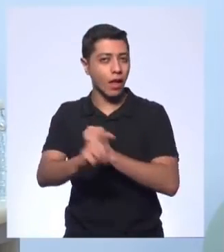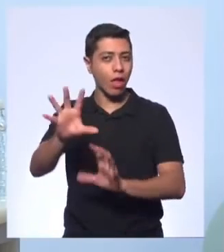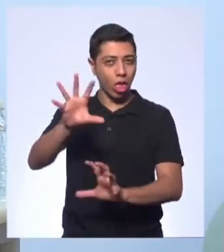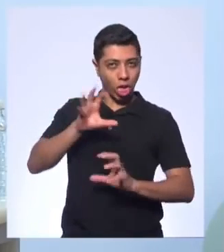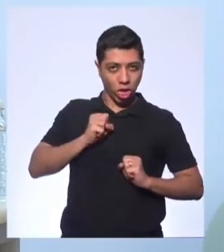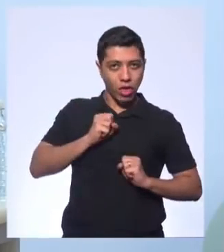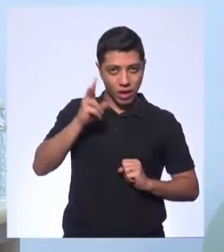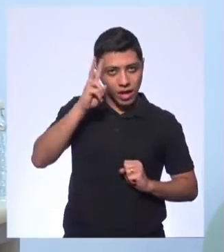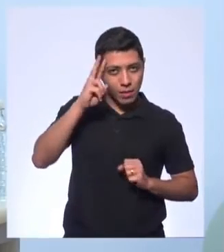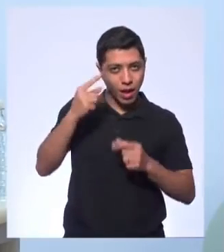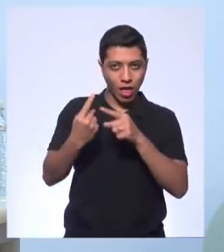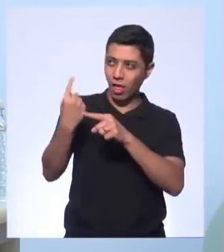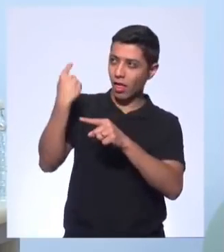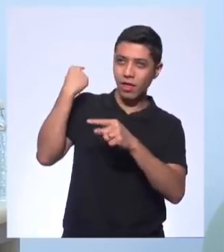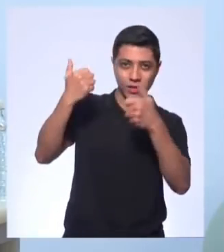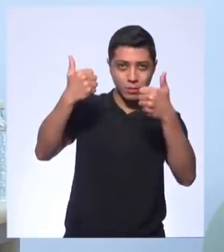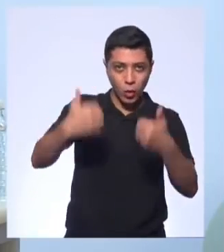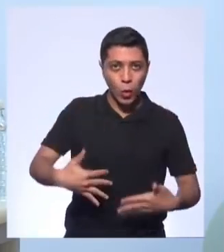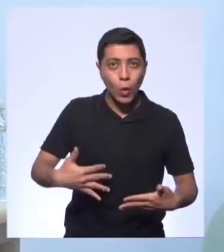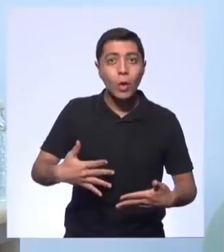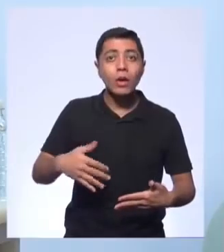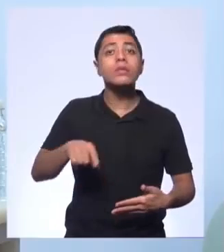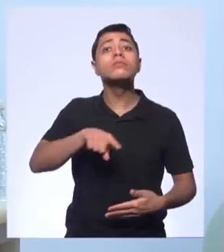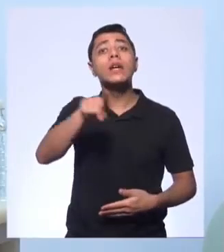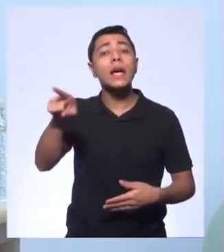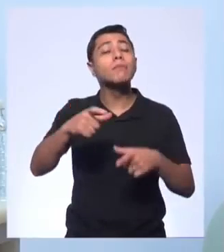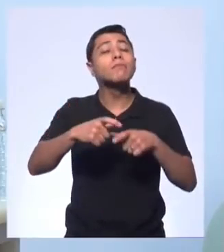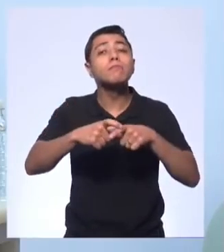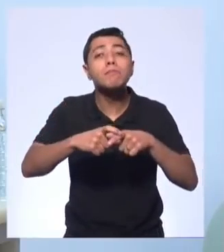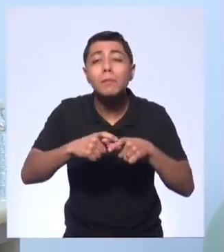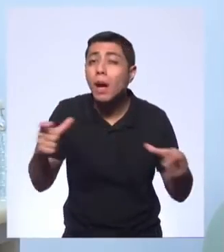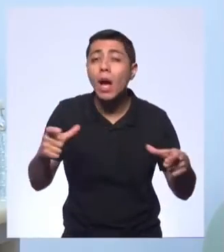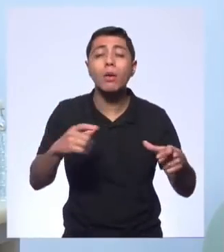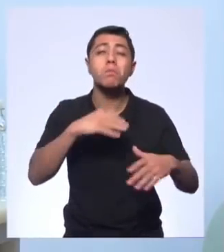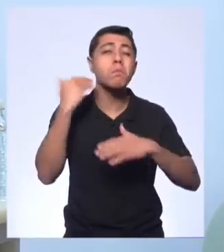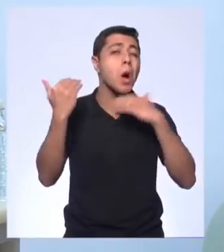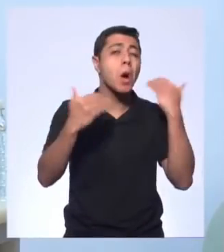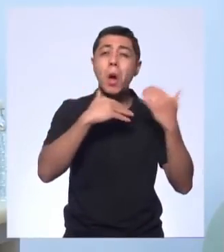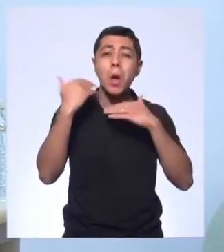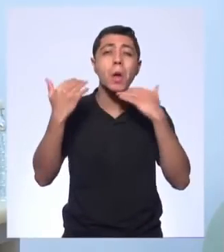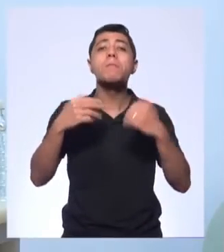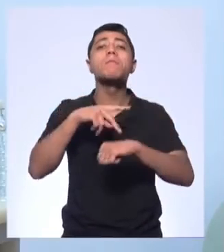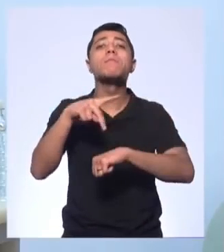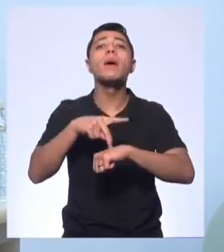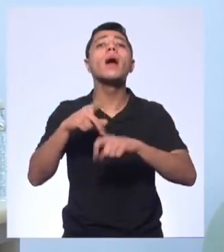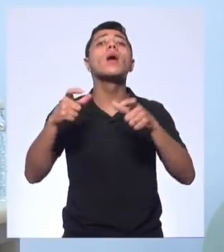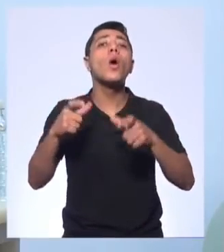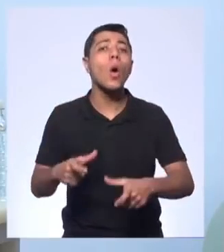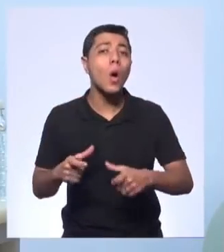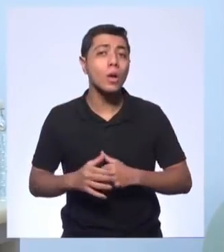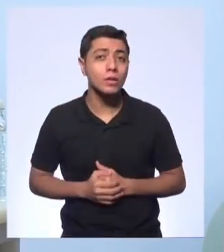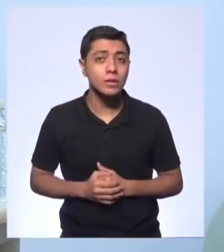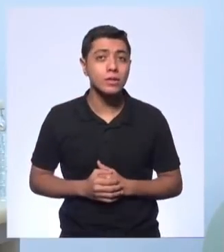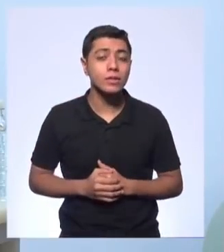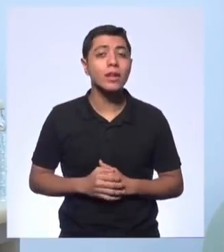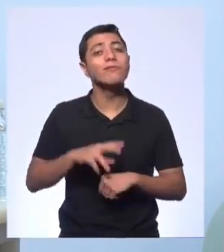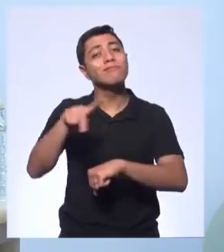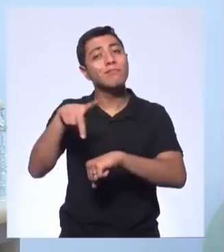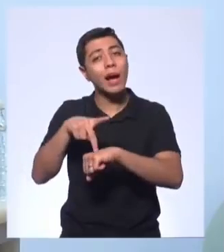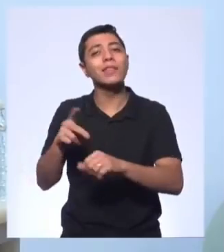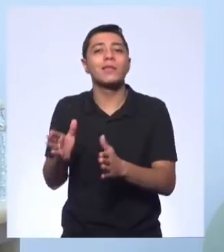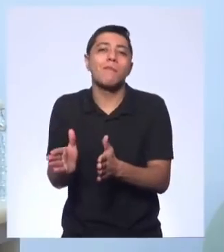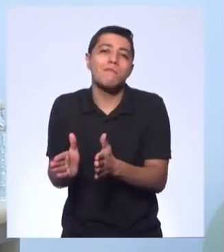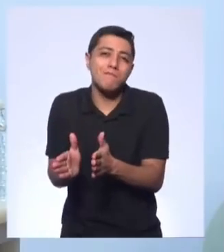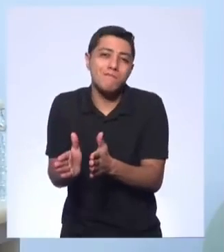atrelado a essas doenças está justamente em países em desenvolvimento, em países mais